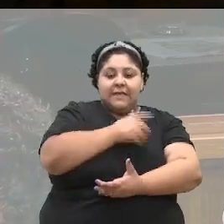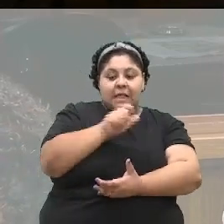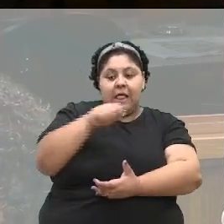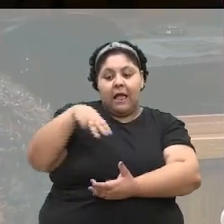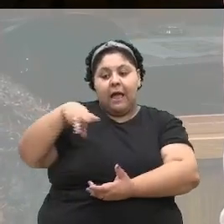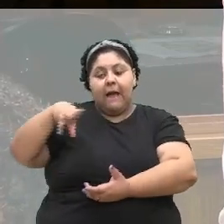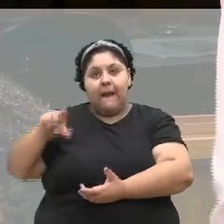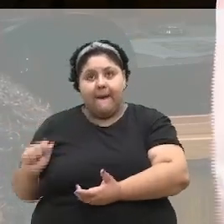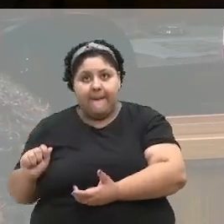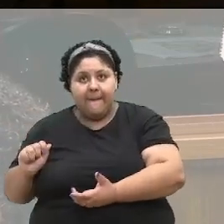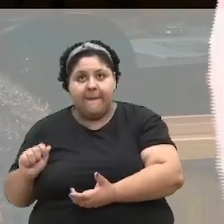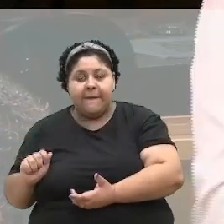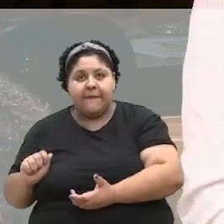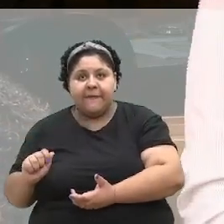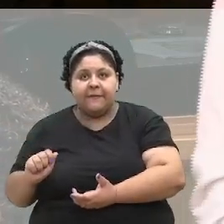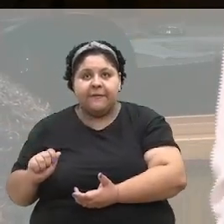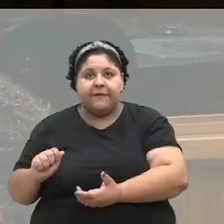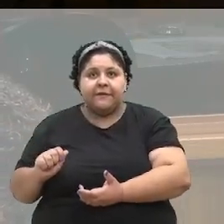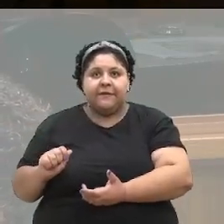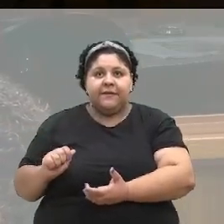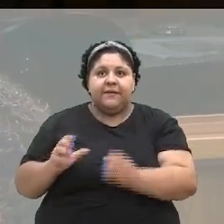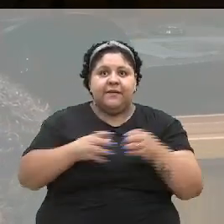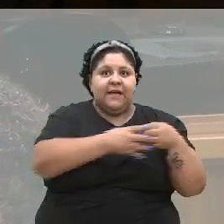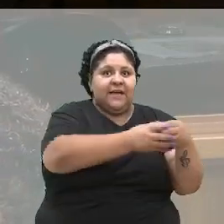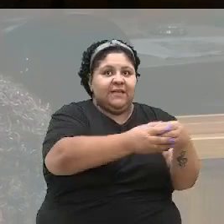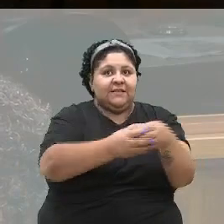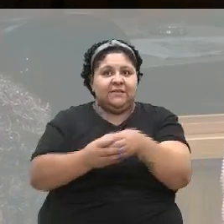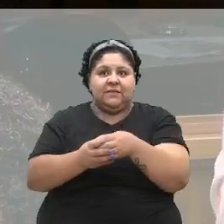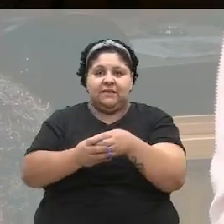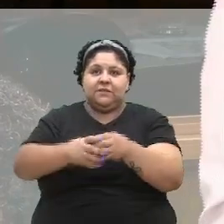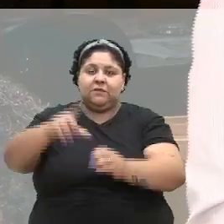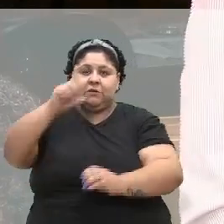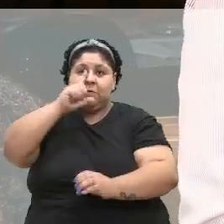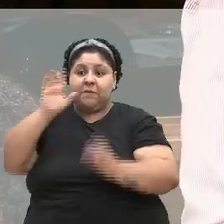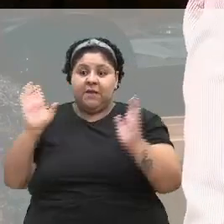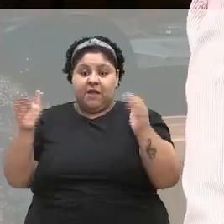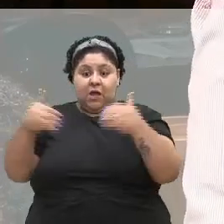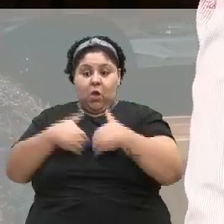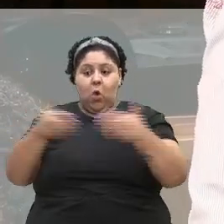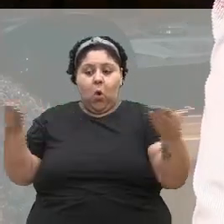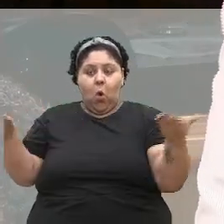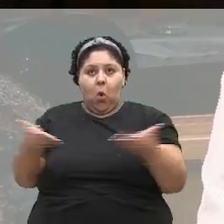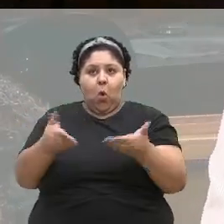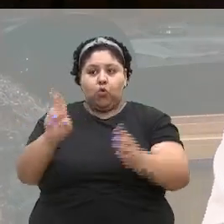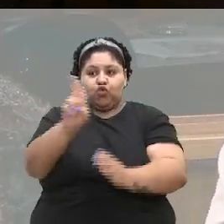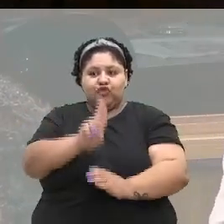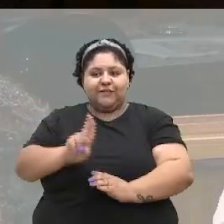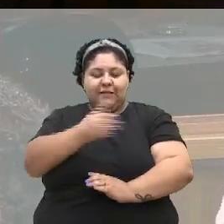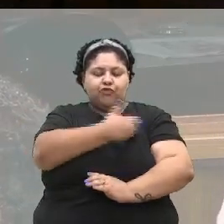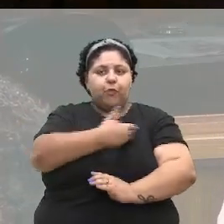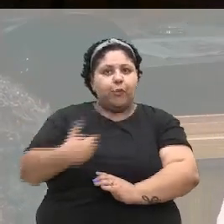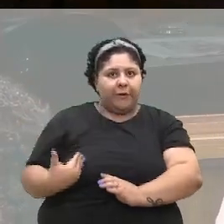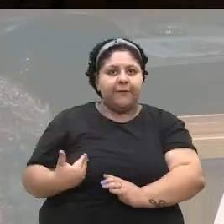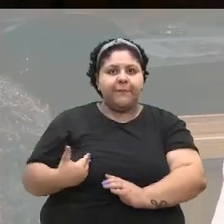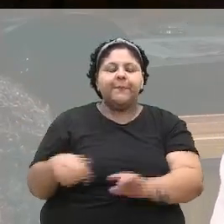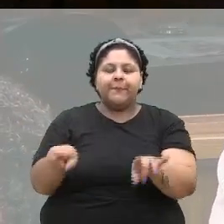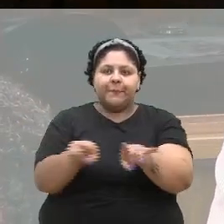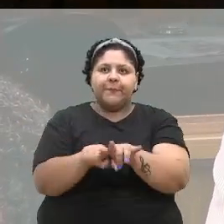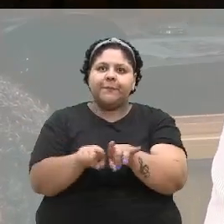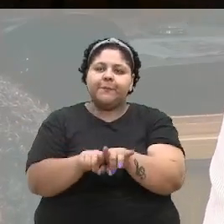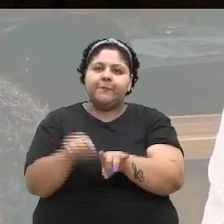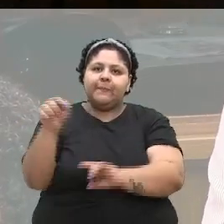da Associação de Mães Autistas, temos um projeto de lei de minha autoria hoje, que nós declaramos utilidade pública. E